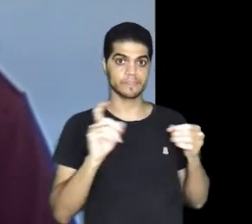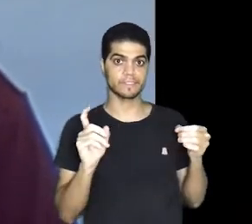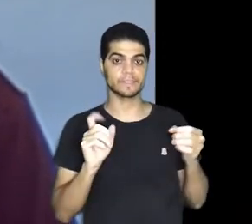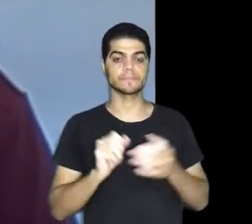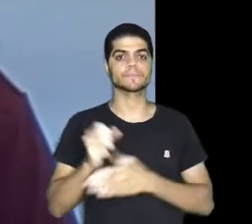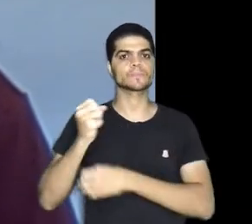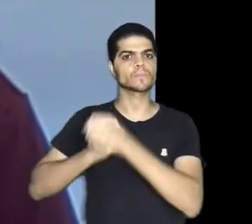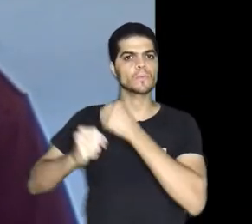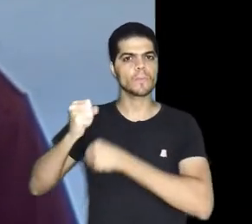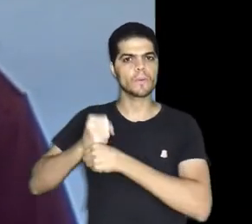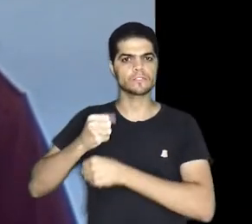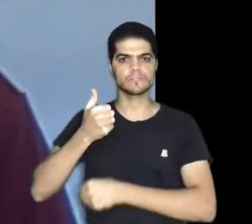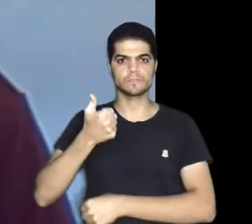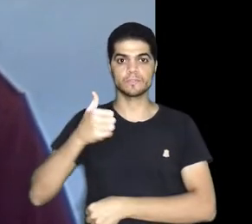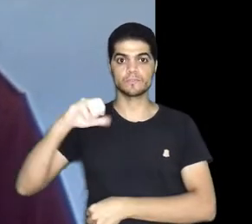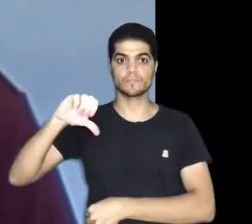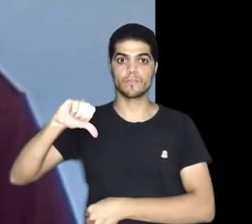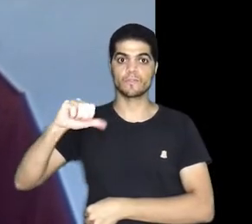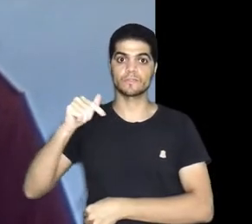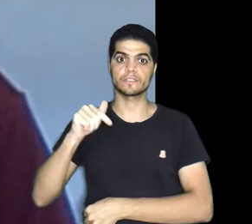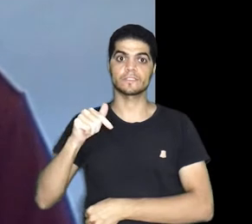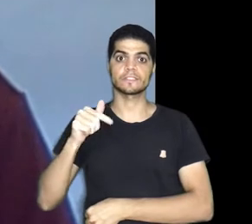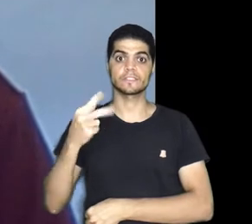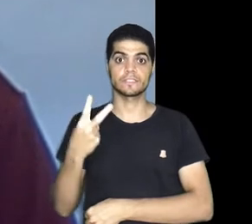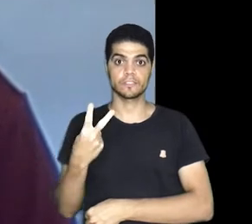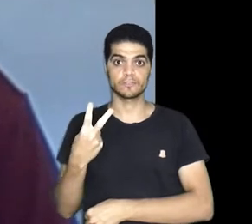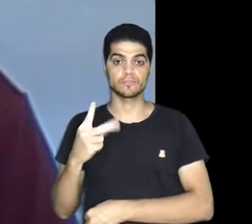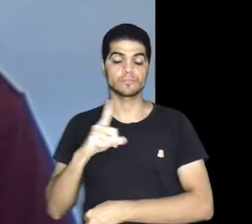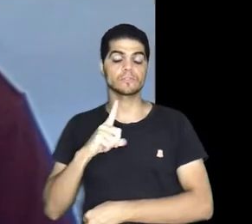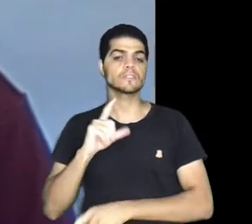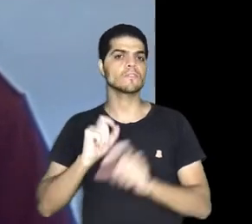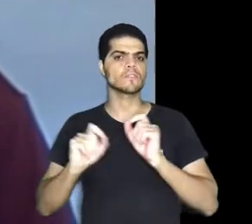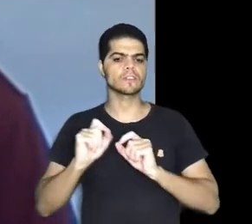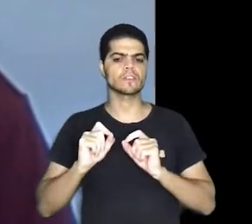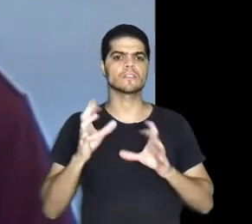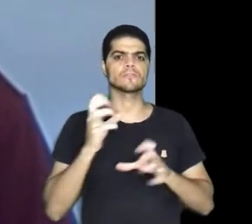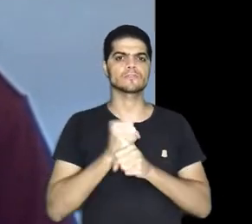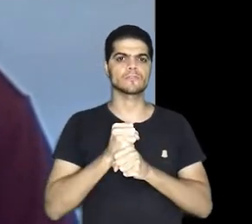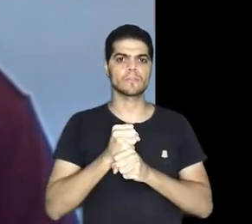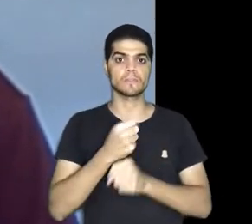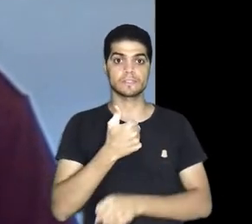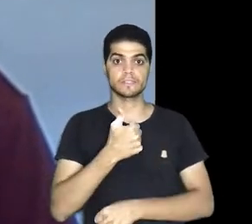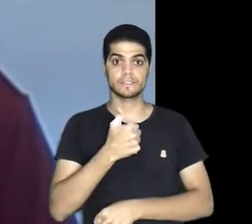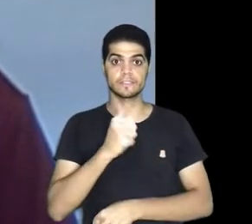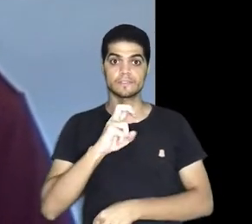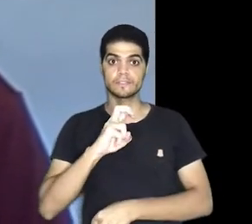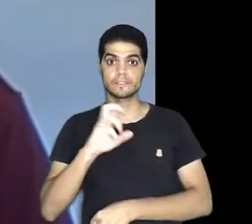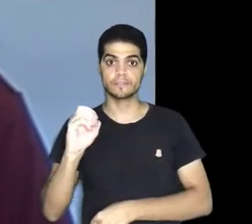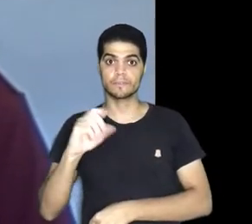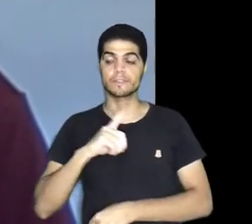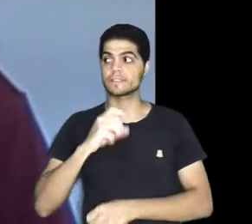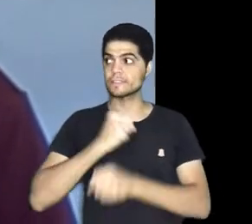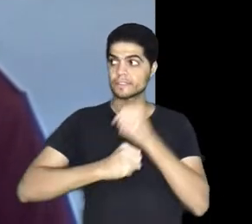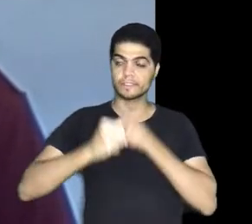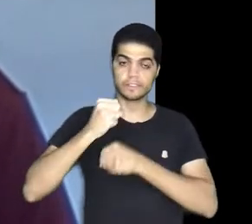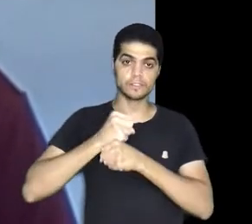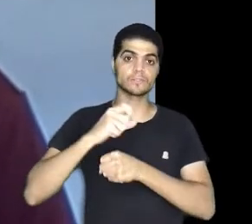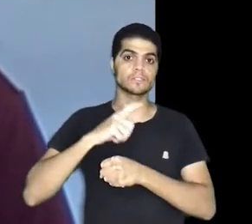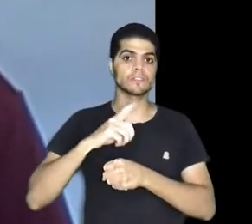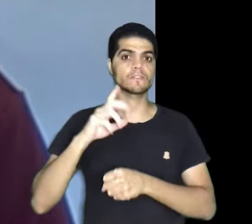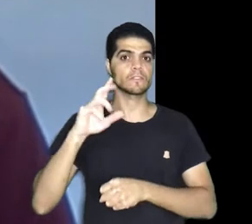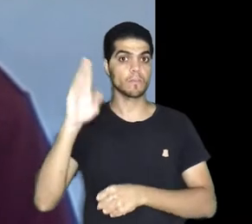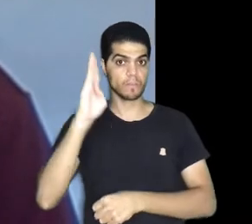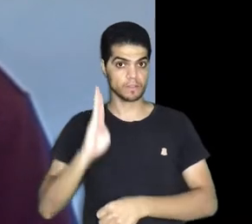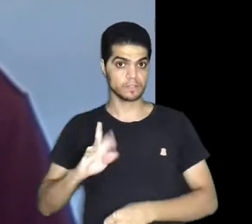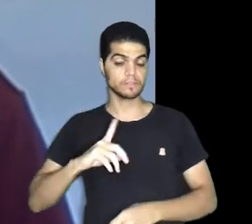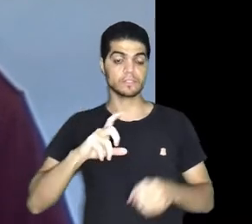Em 1972, o Brasil completaria 150 anos de independência política. A ditadura militar, já no poder